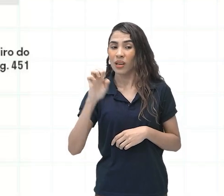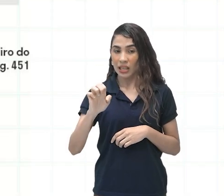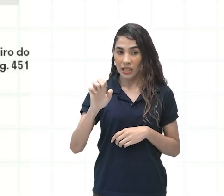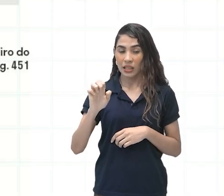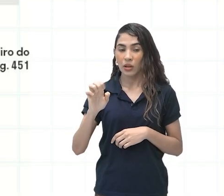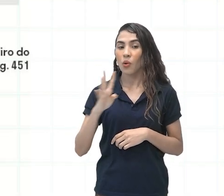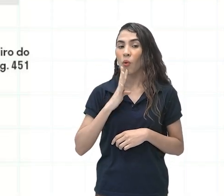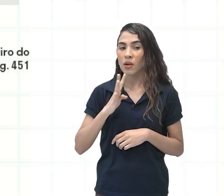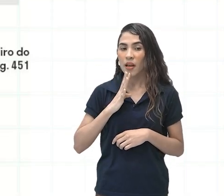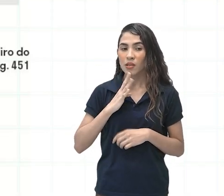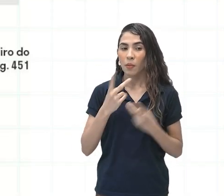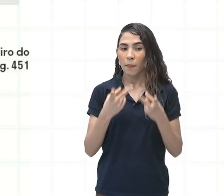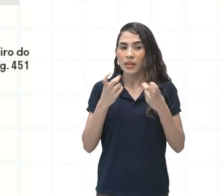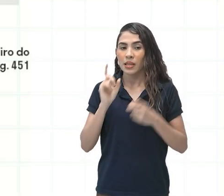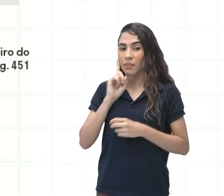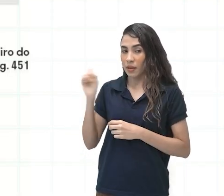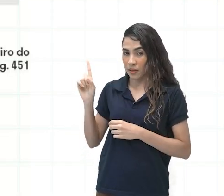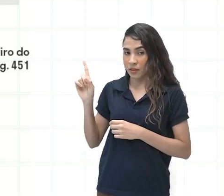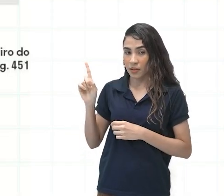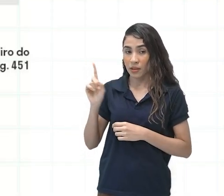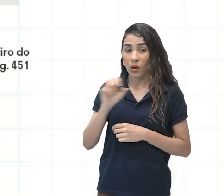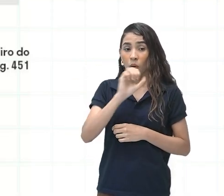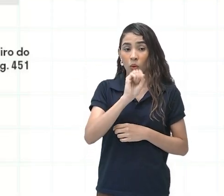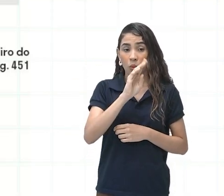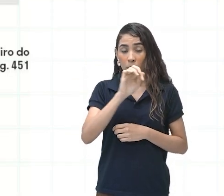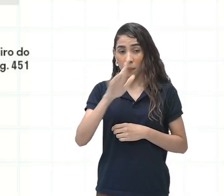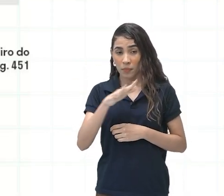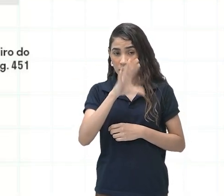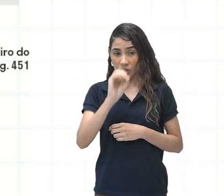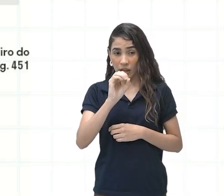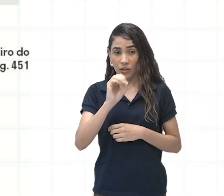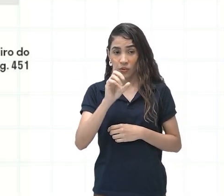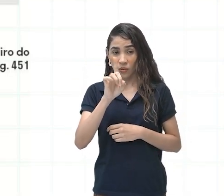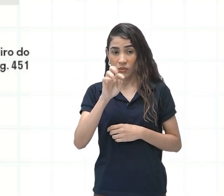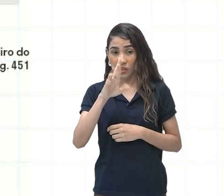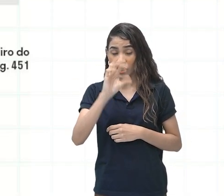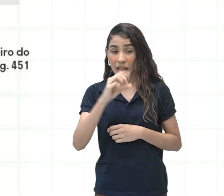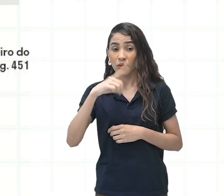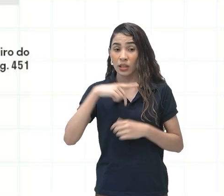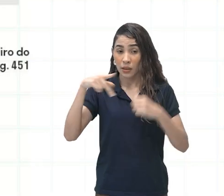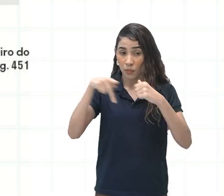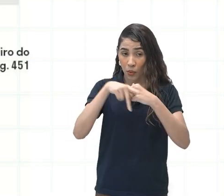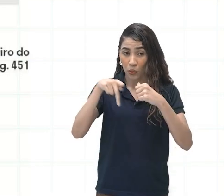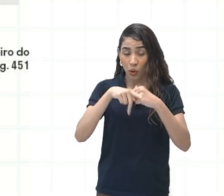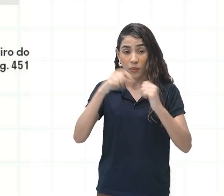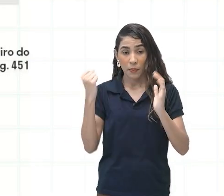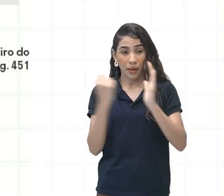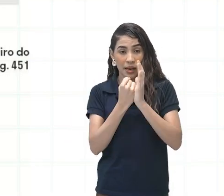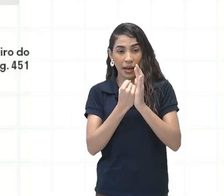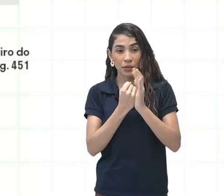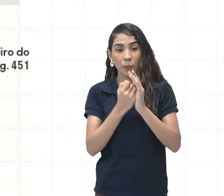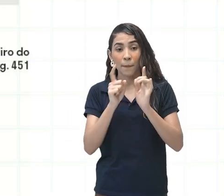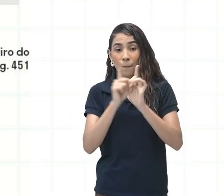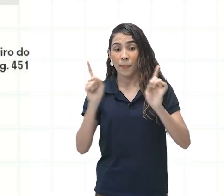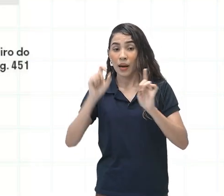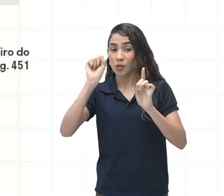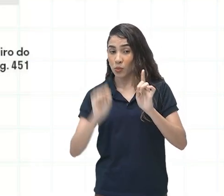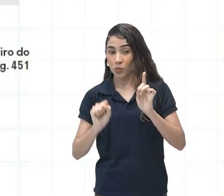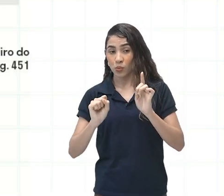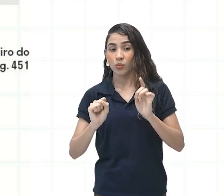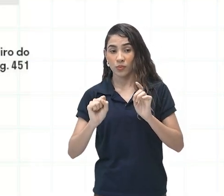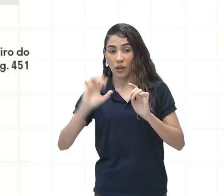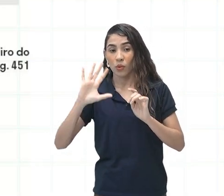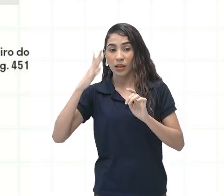são falas em que o objeto direto está marcado pelo pronome. Já mais para o sul do Brasil, o